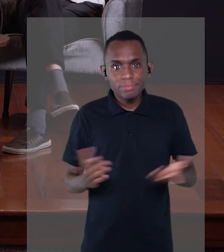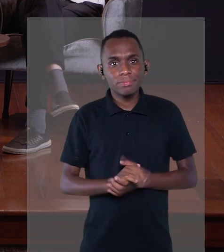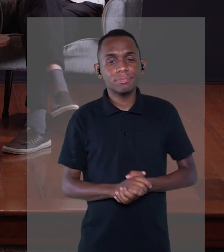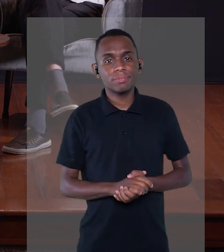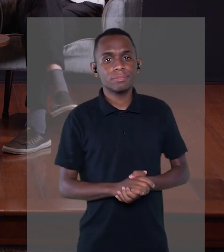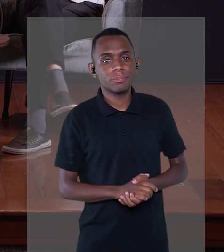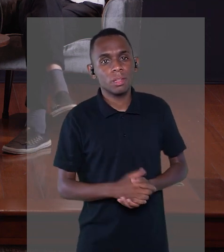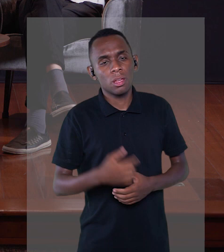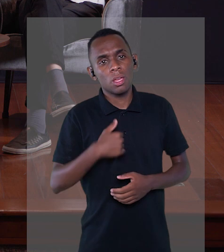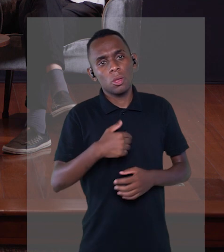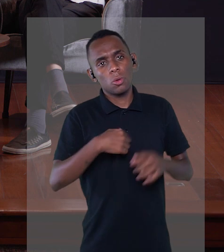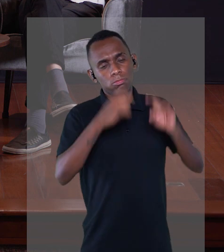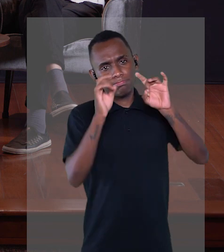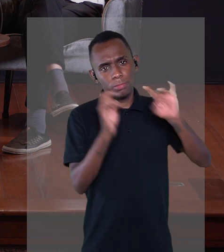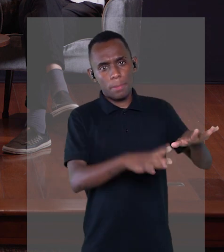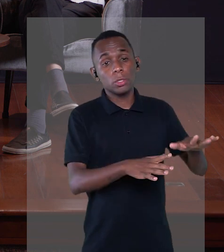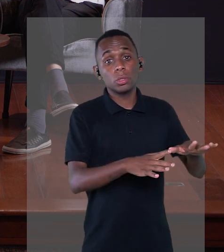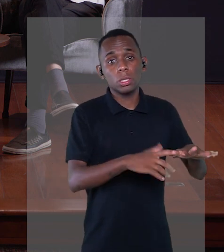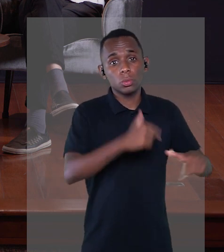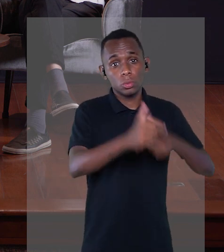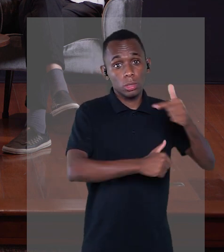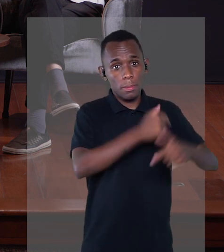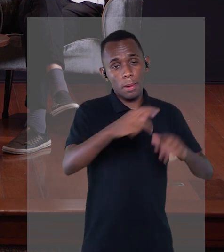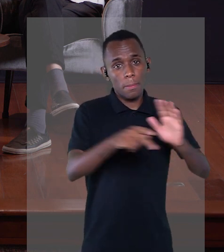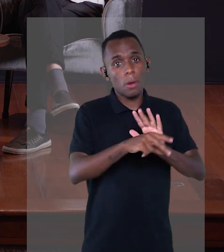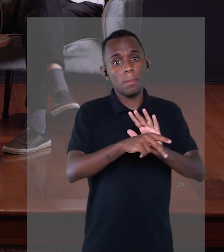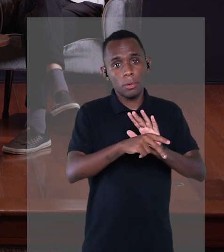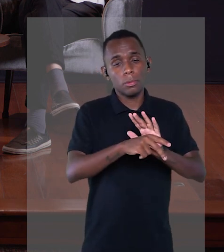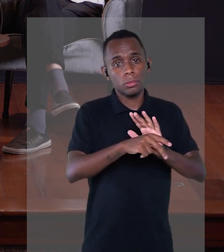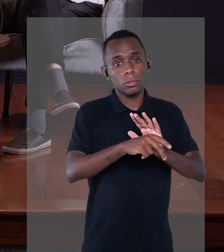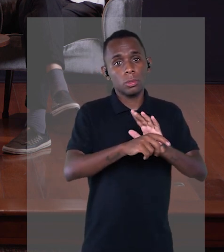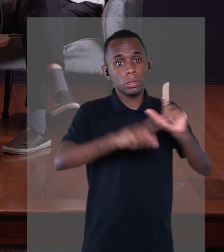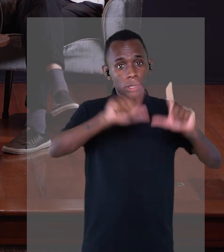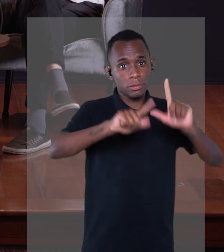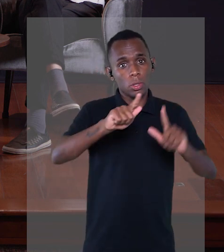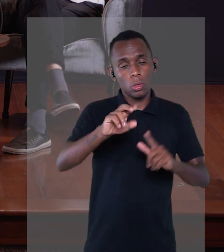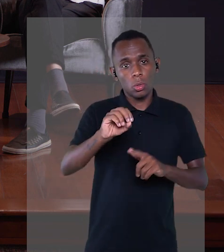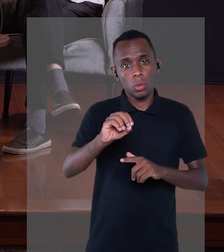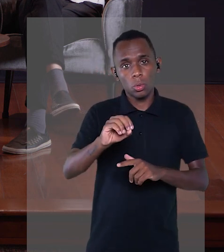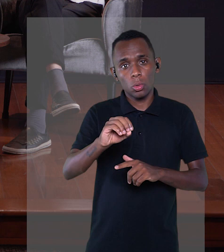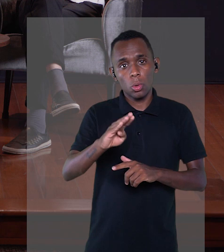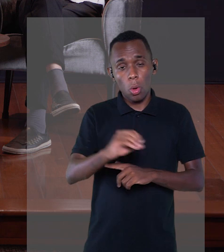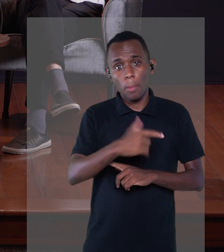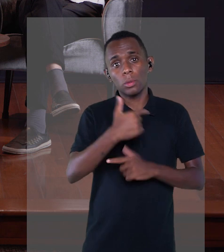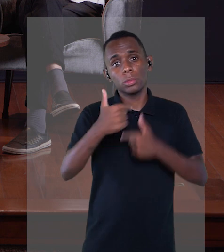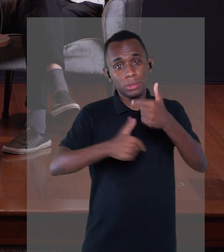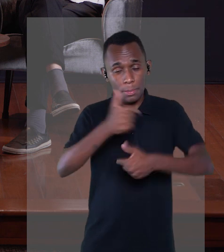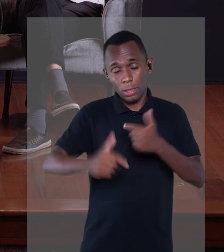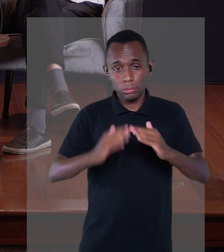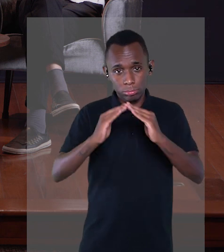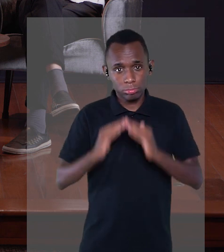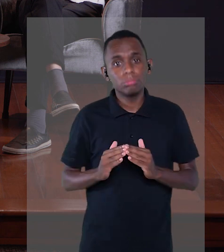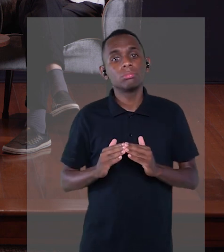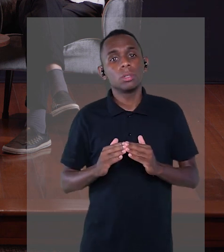Eu pedi demissão da Globo, porque nós estávamos trabalhando em home office na